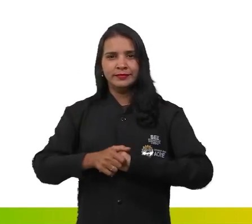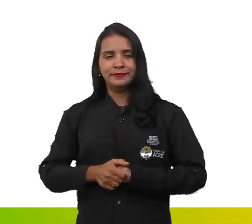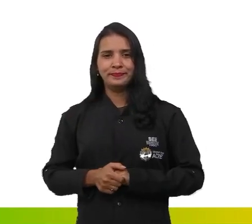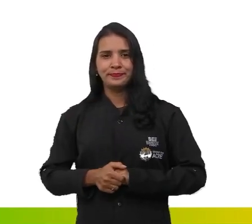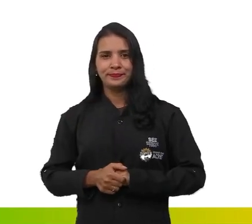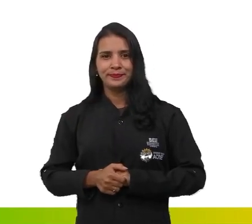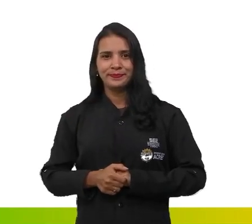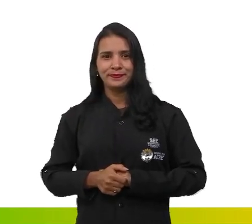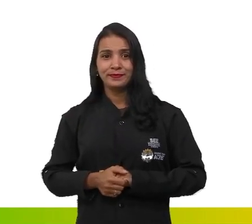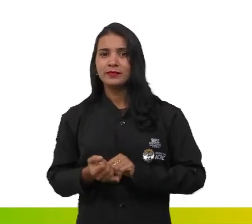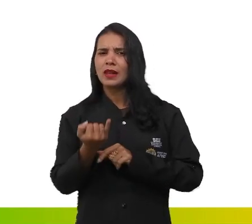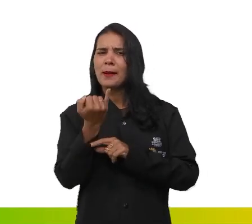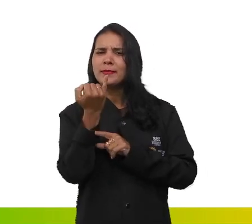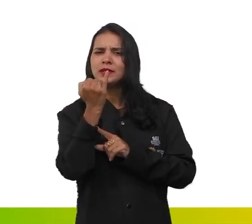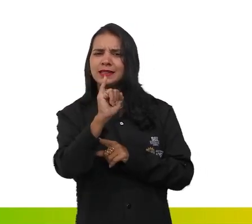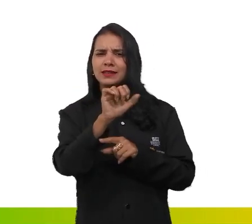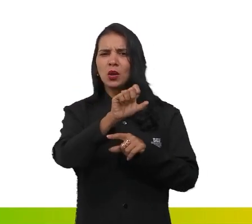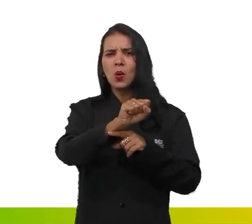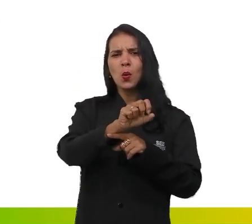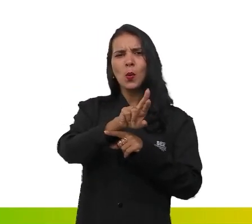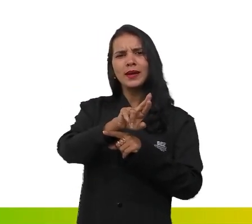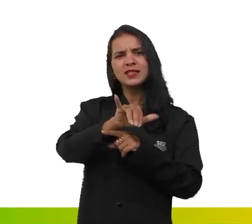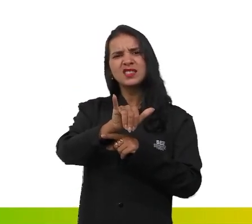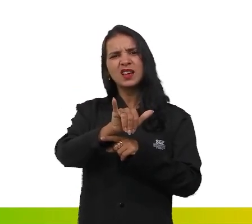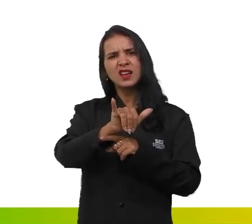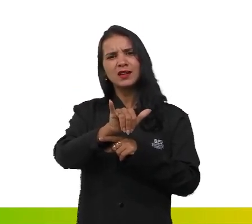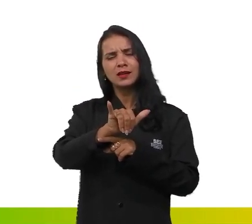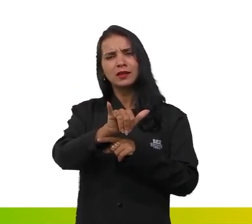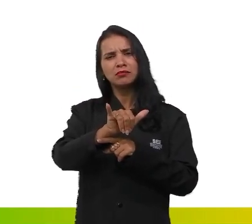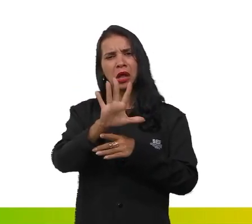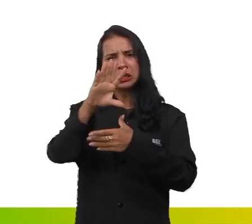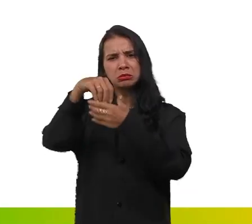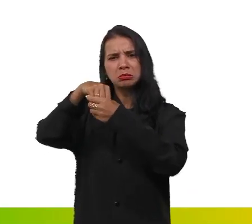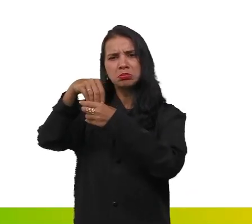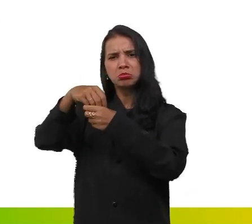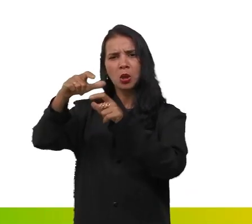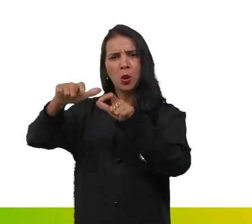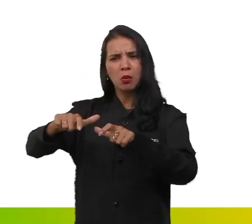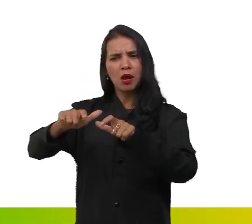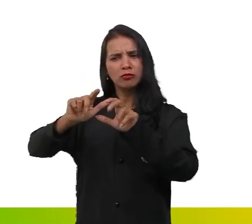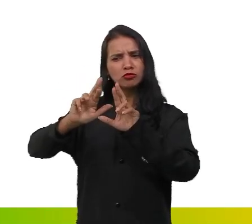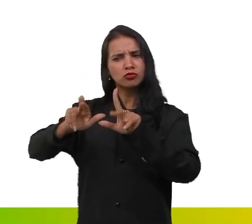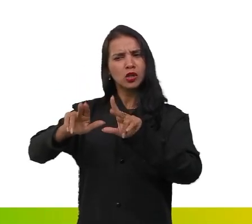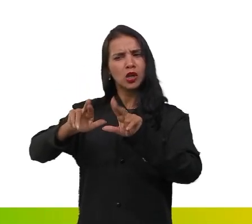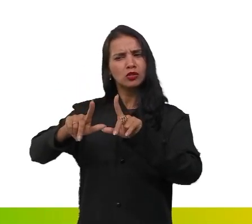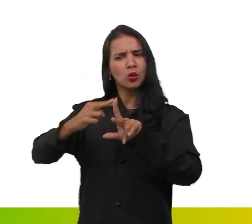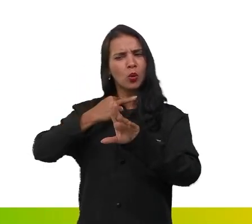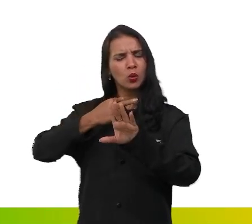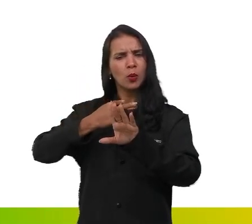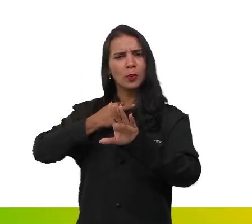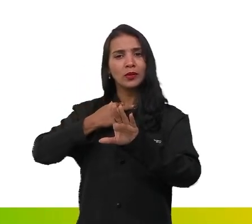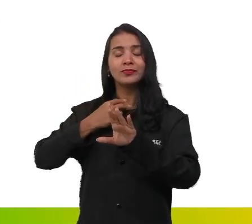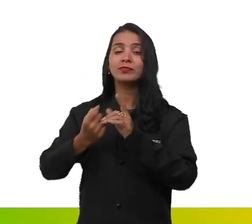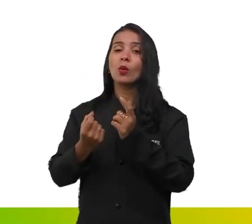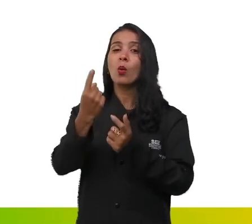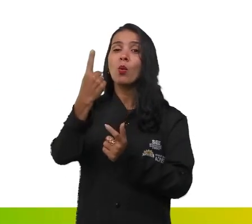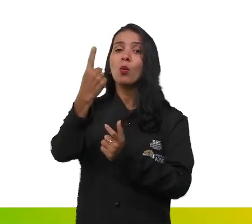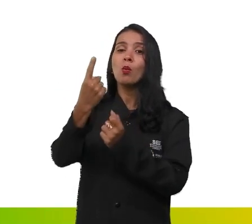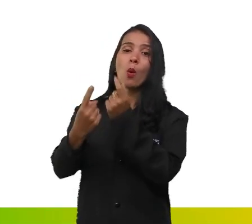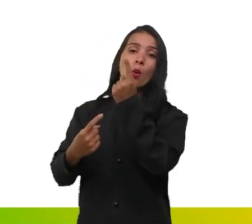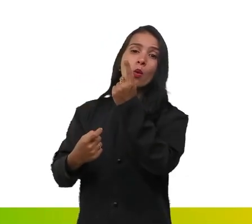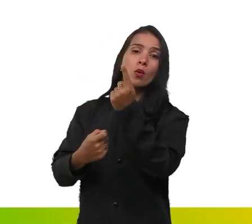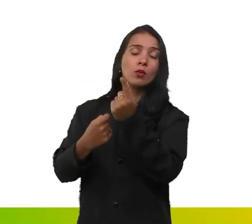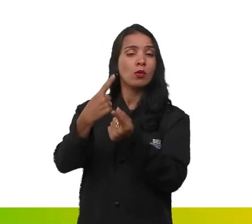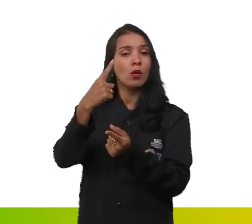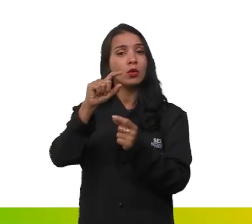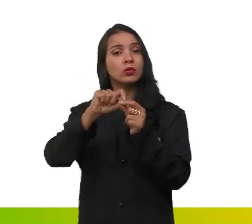se esse gene, né, SRY, estiver onde não deveria estar, o que acontece? Existem situações raras em que o gene